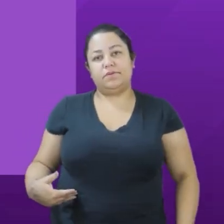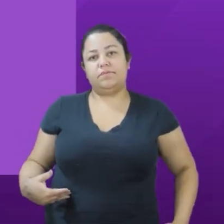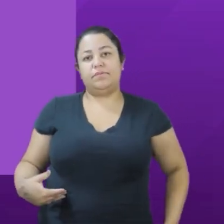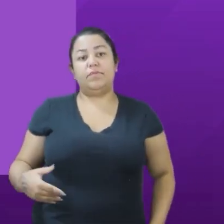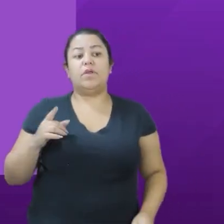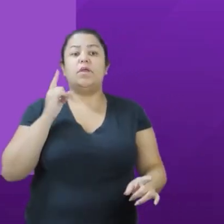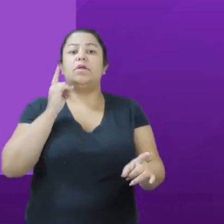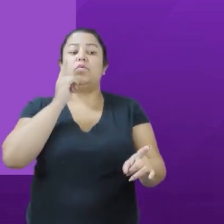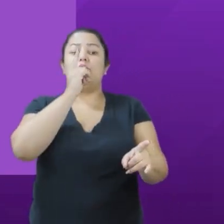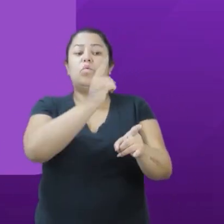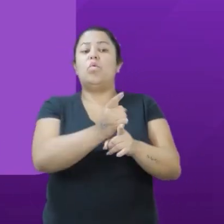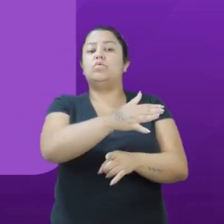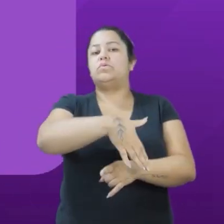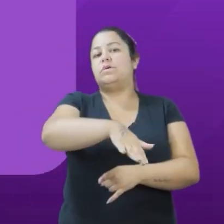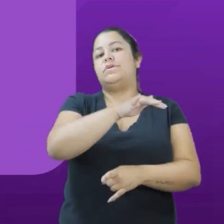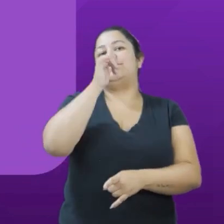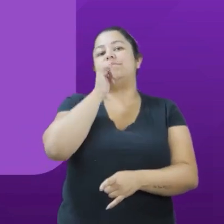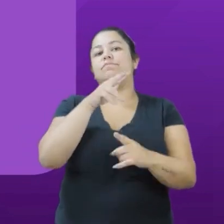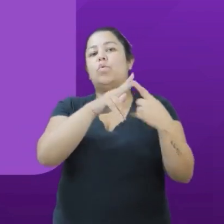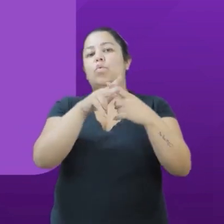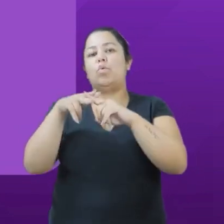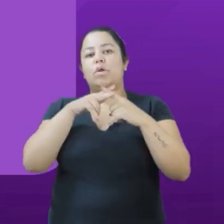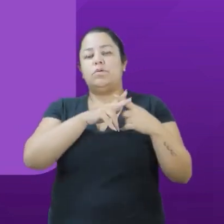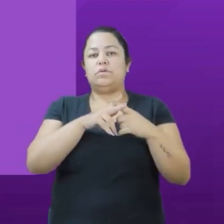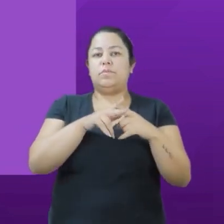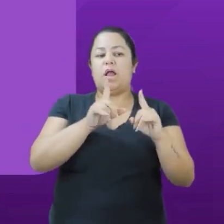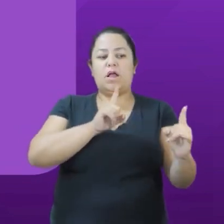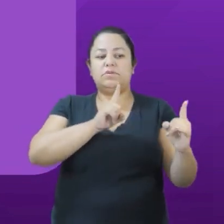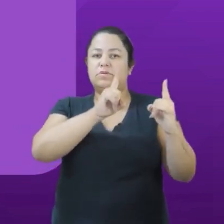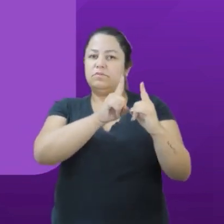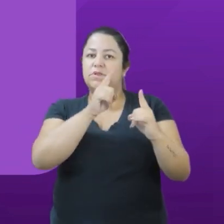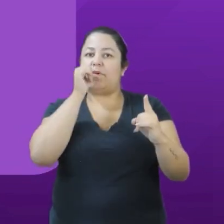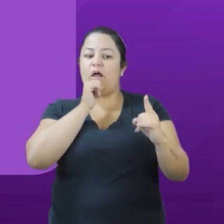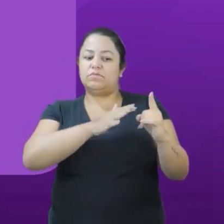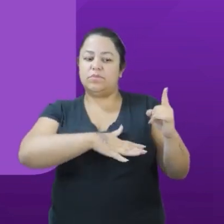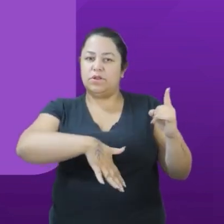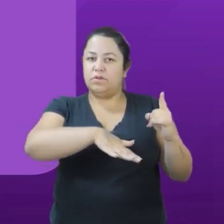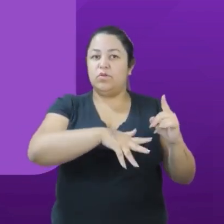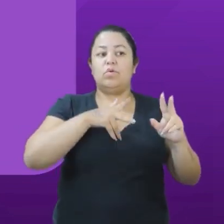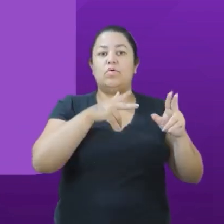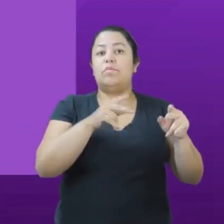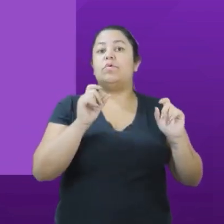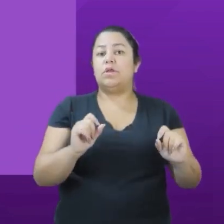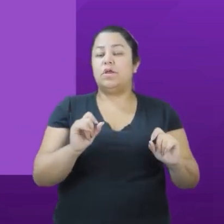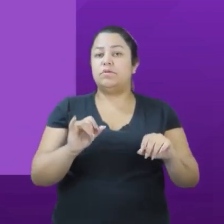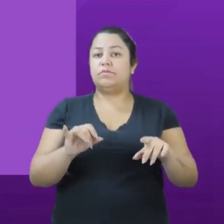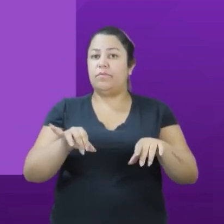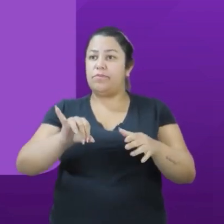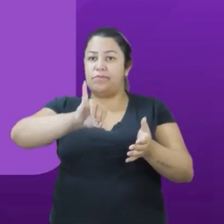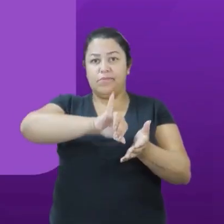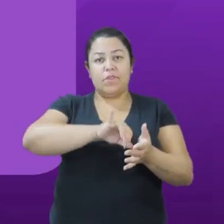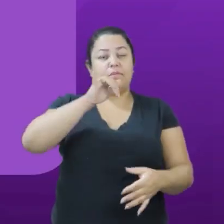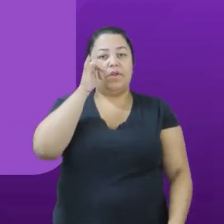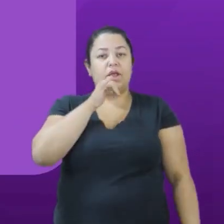encontro da mulher, em que cria equipamentos, fluxos de atendimento às mulheres, como o Centro de Atendimento às